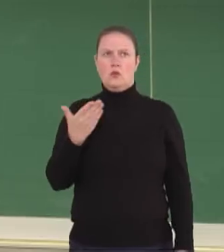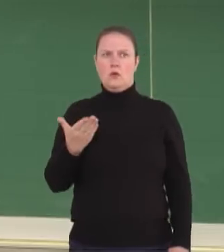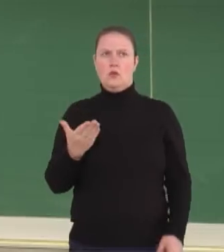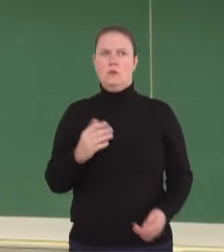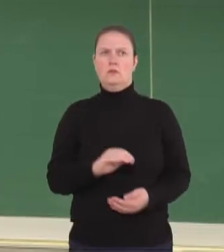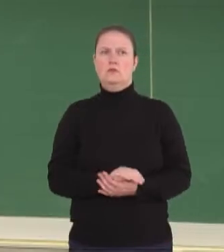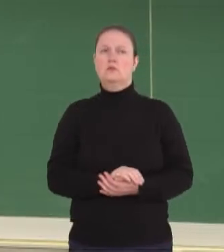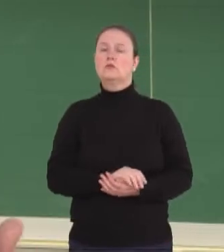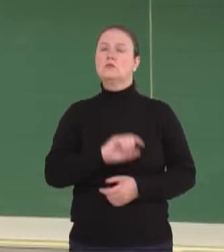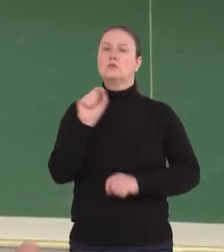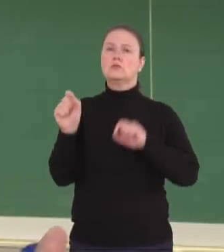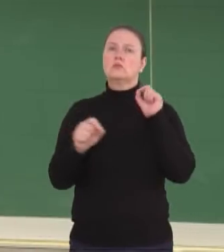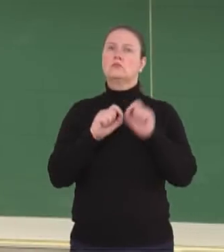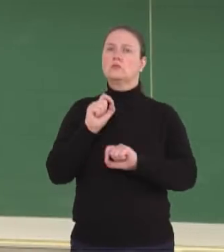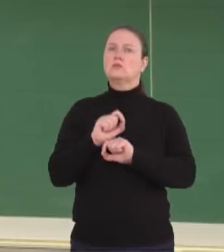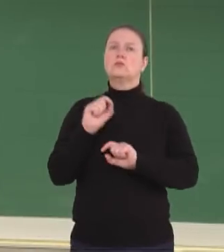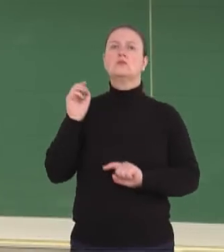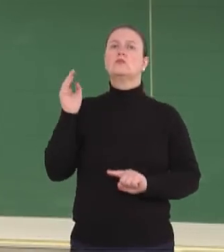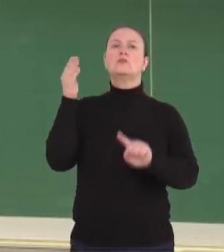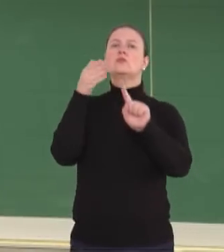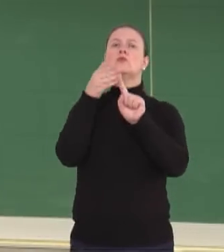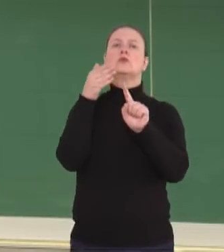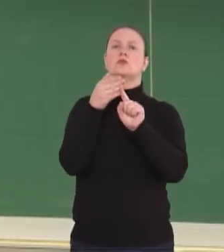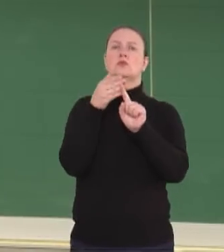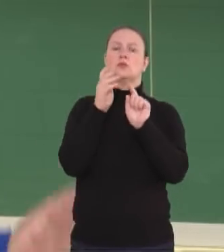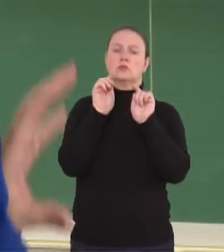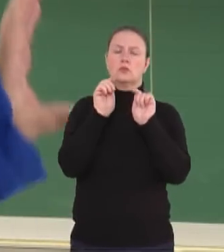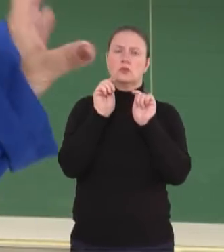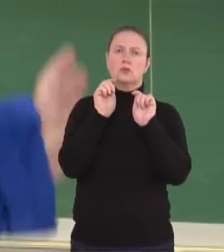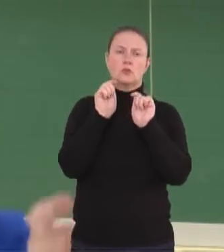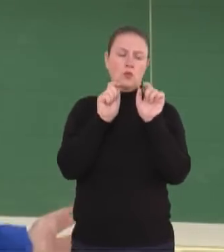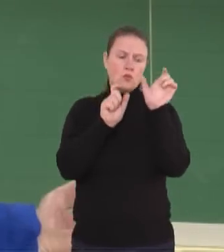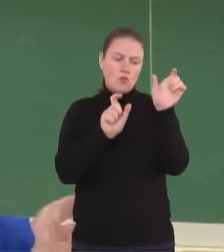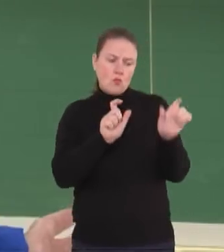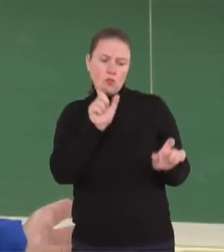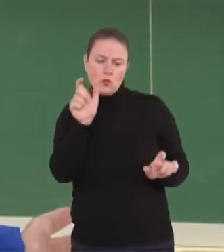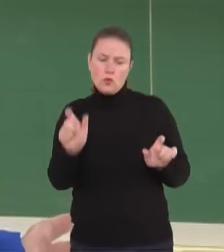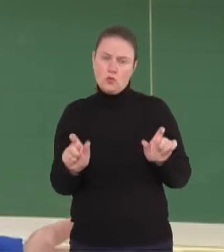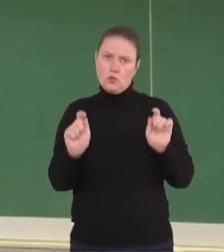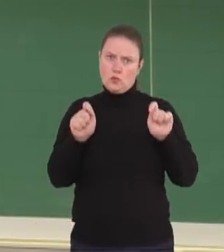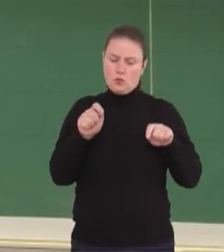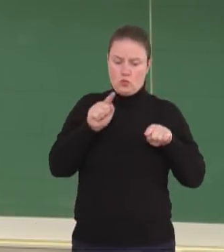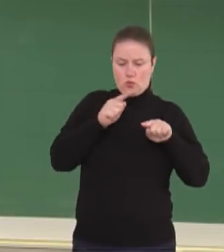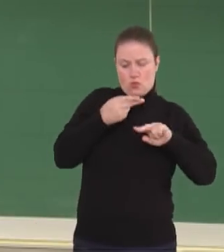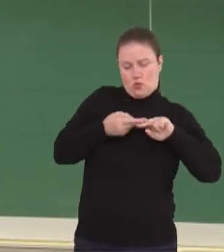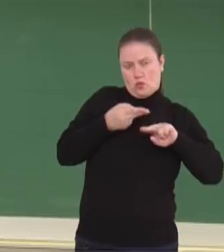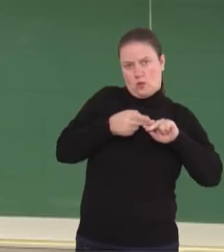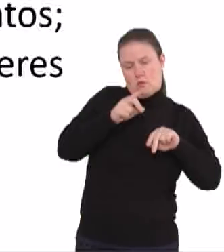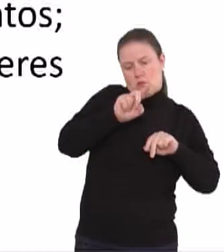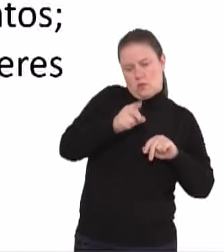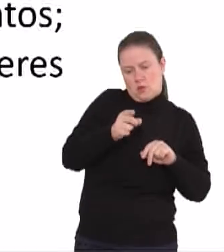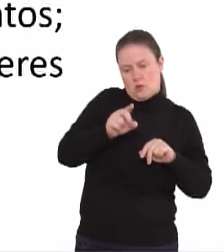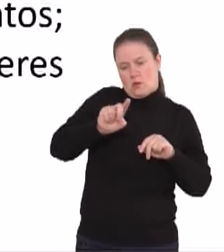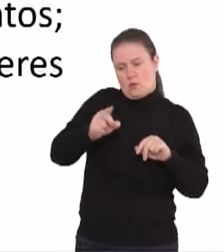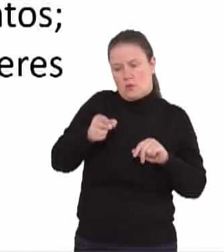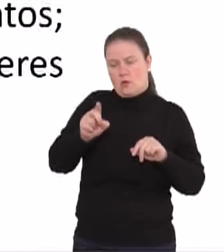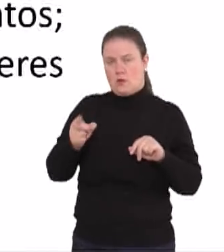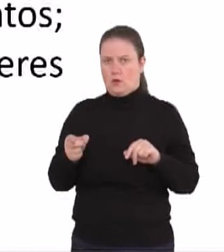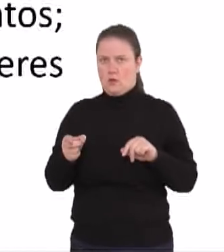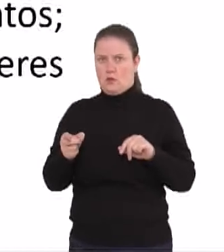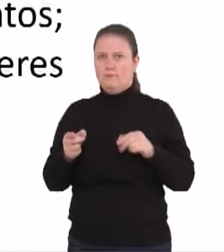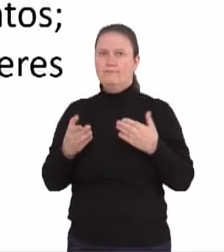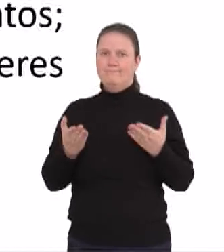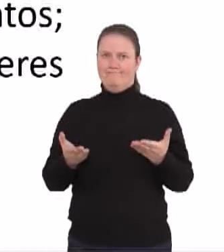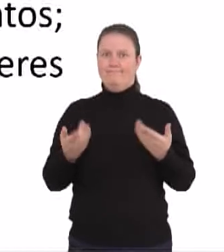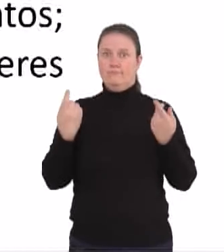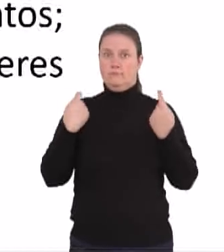personagem, eu posso utilizar as vírgulas, né? Então, fica bem tranquilo aqui para aprender o uso das vírgulas